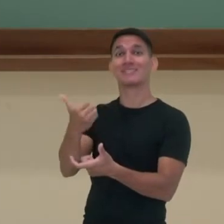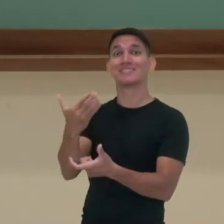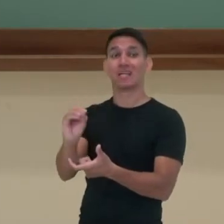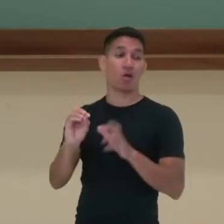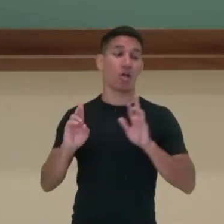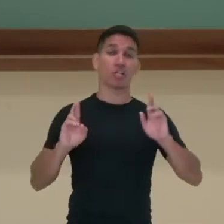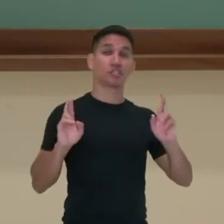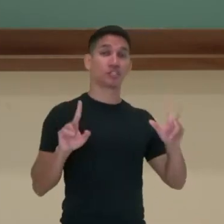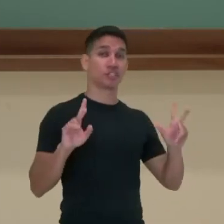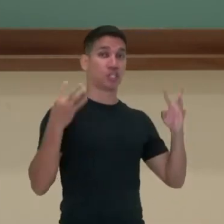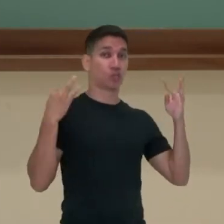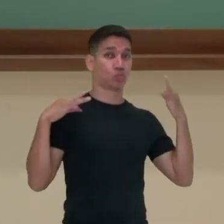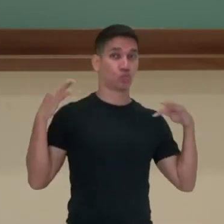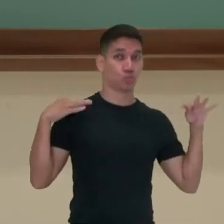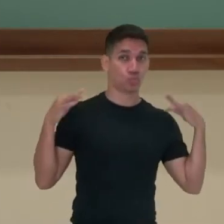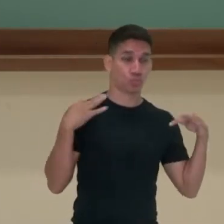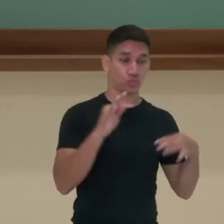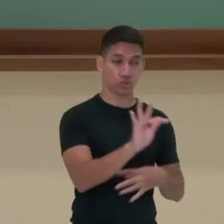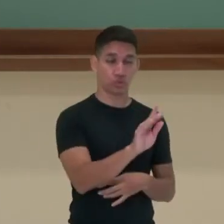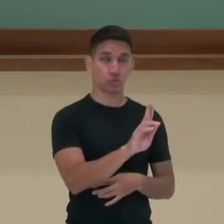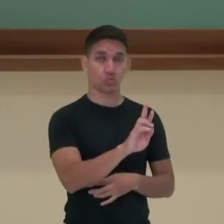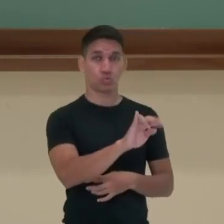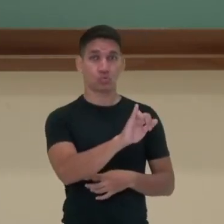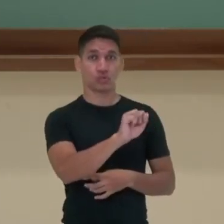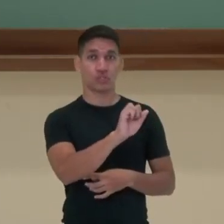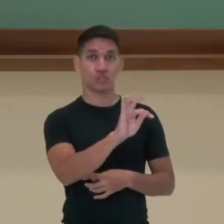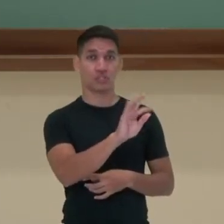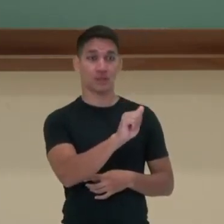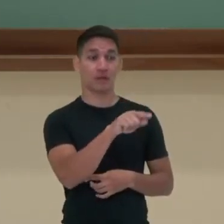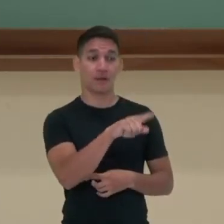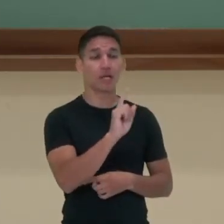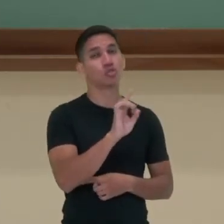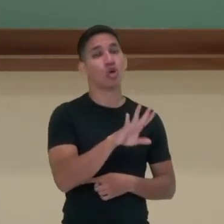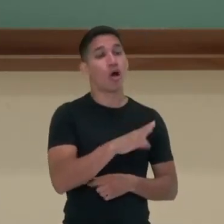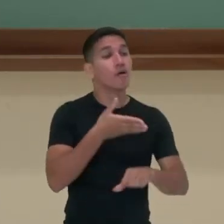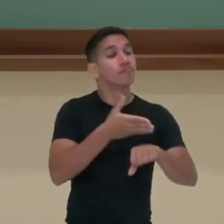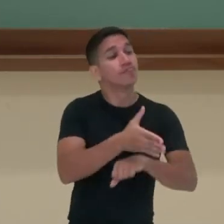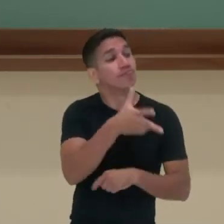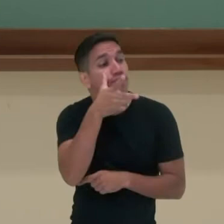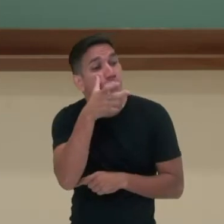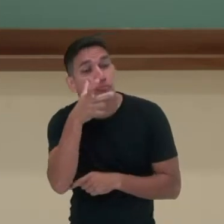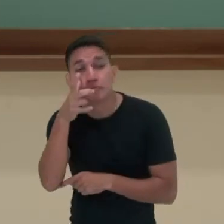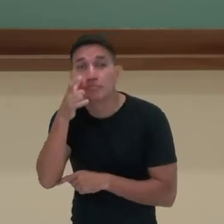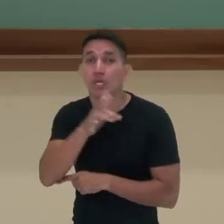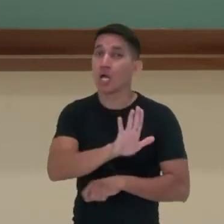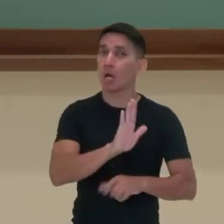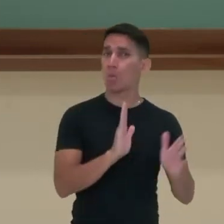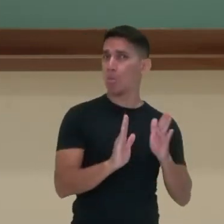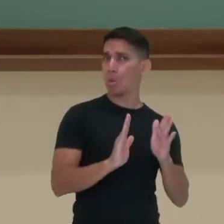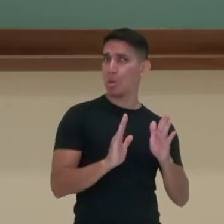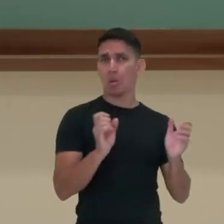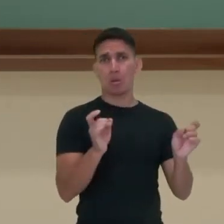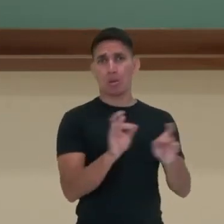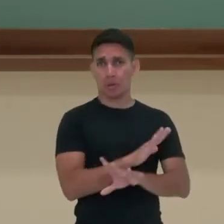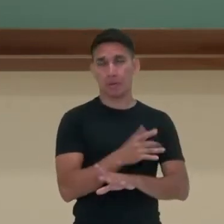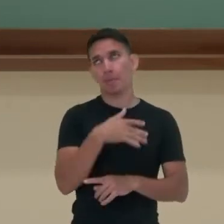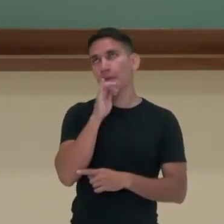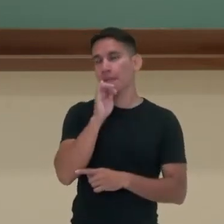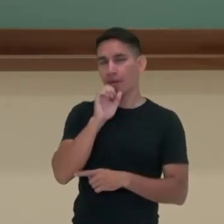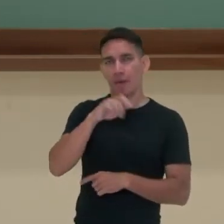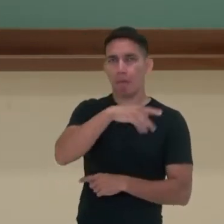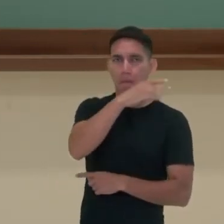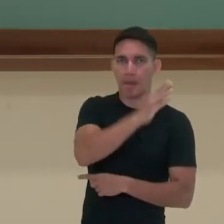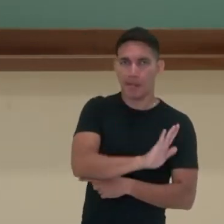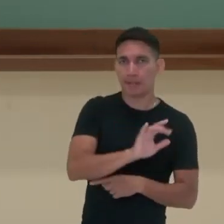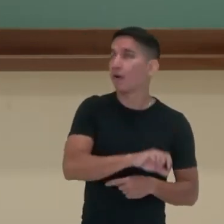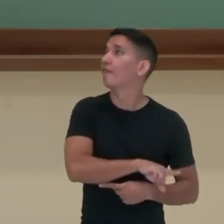para morar. Um turista, por exemplo, só vai ficar um tempinho. Por exemplo, você sai daqui do Brasil e vai